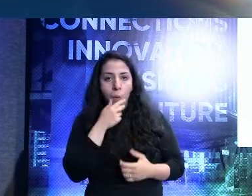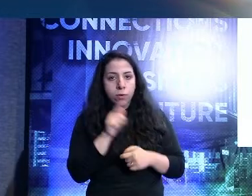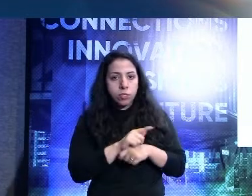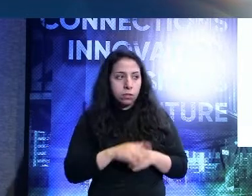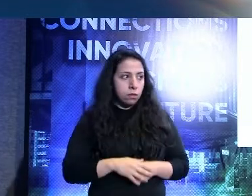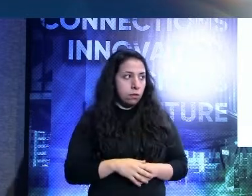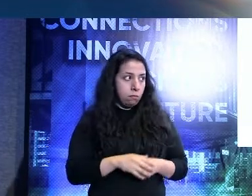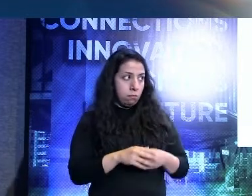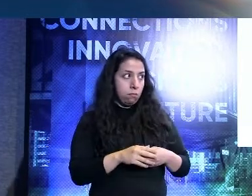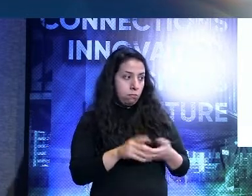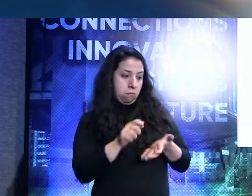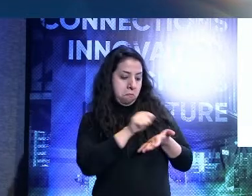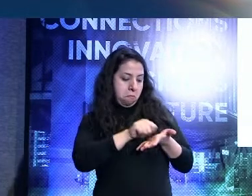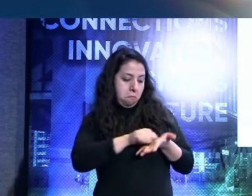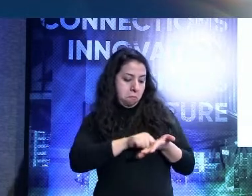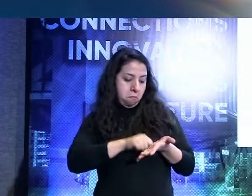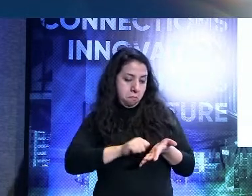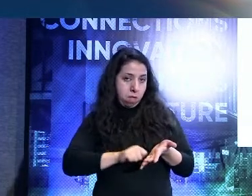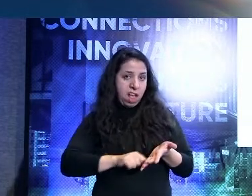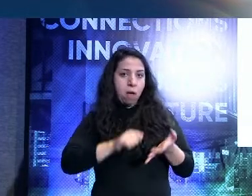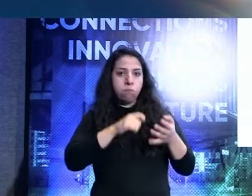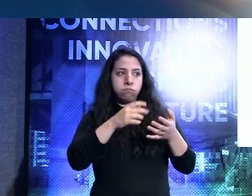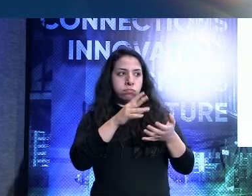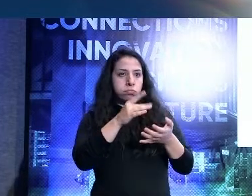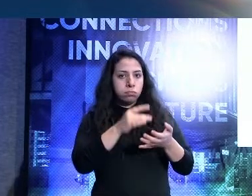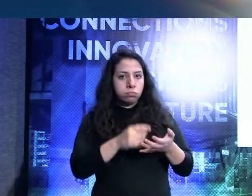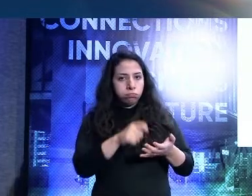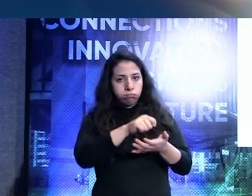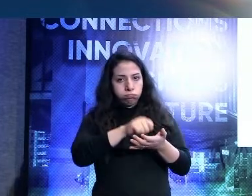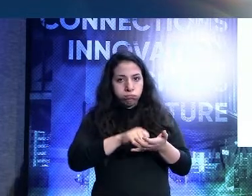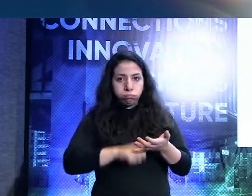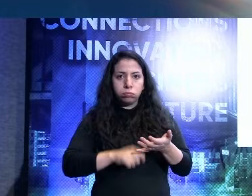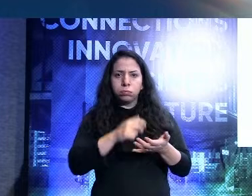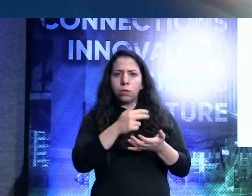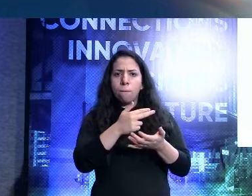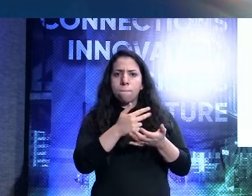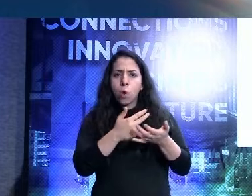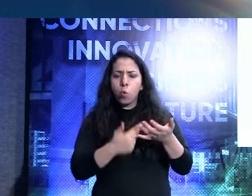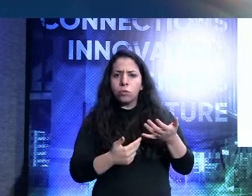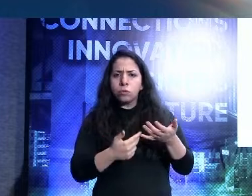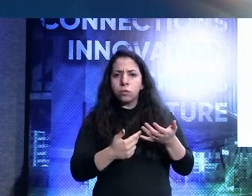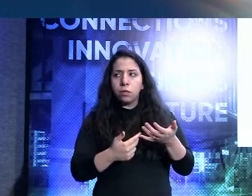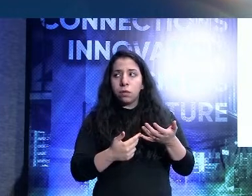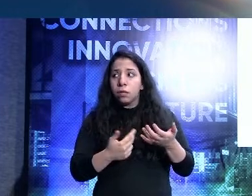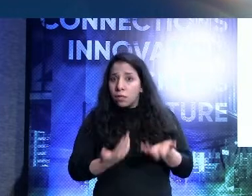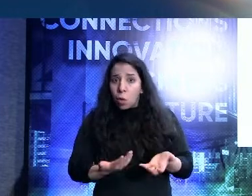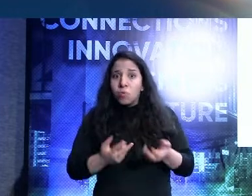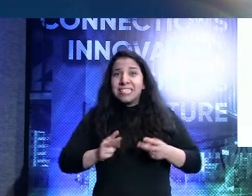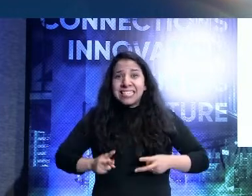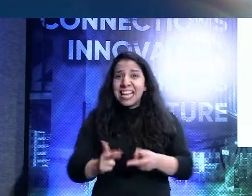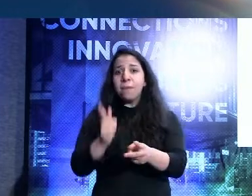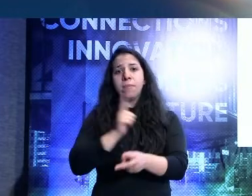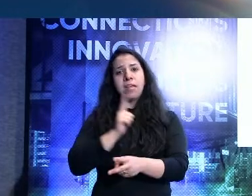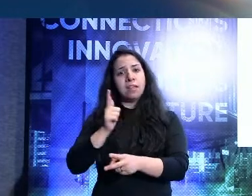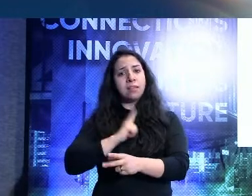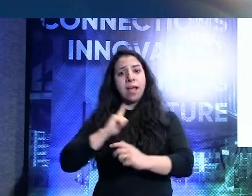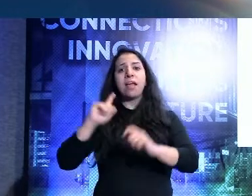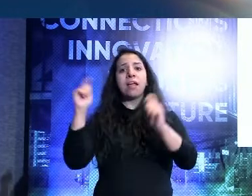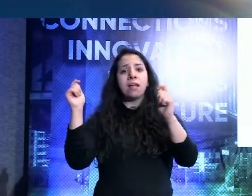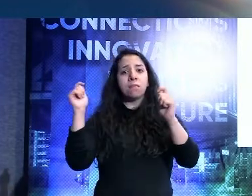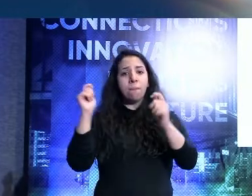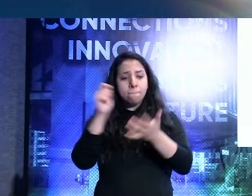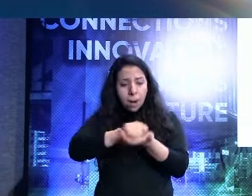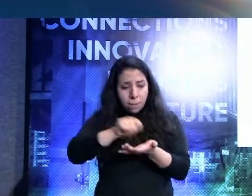caderno de problemas. Sempre tem onde melhorar, sempre tem para onde evoluir. E no Lean Thinking, a gente diz